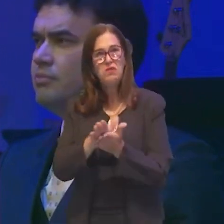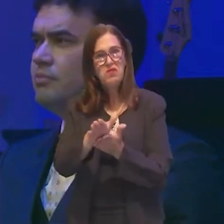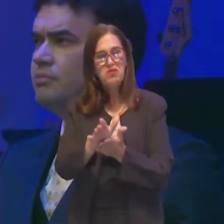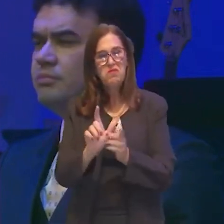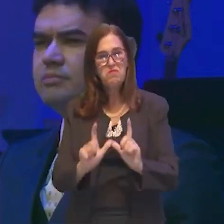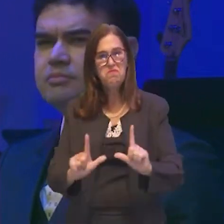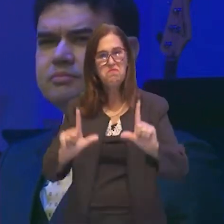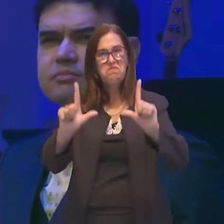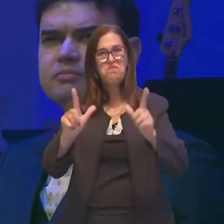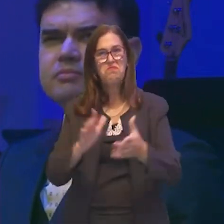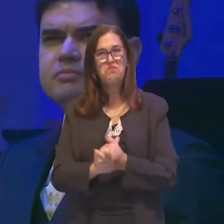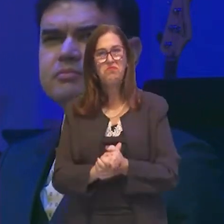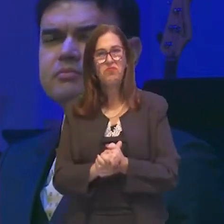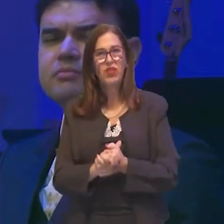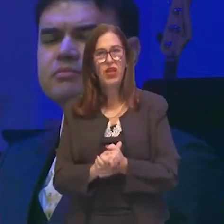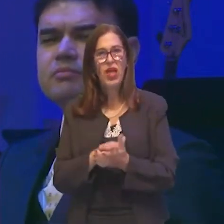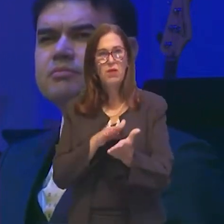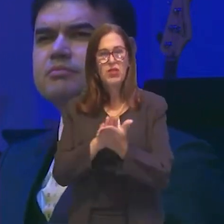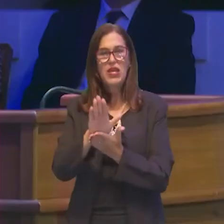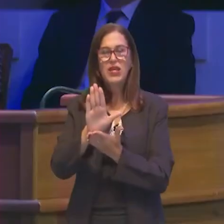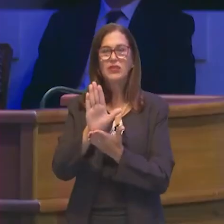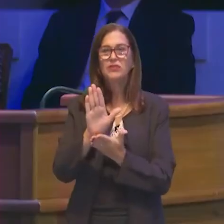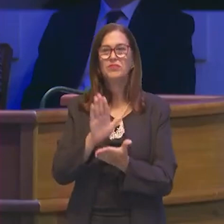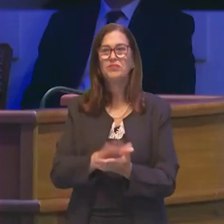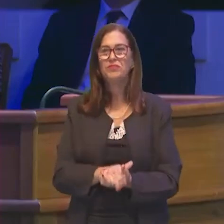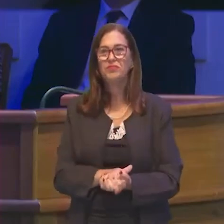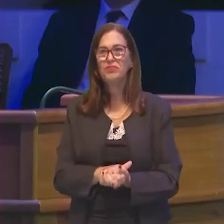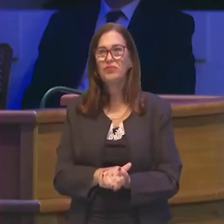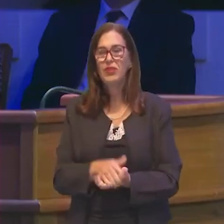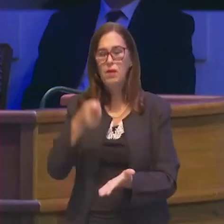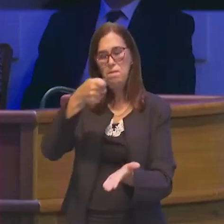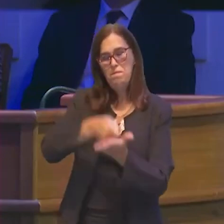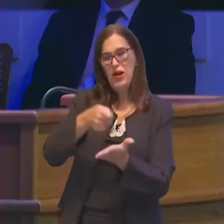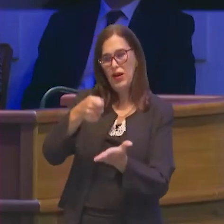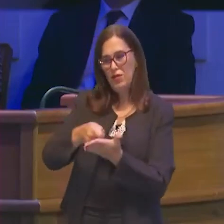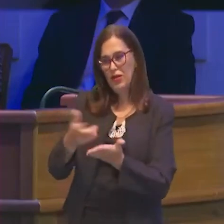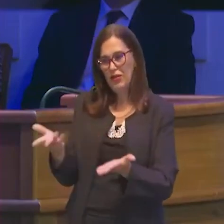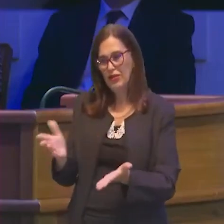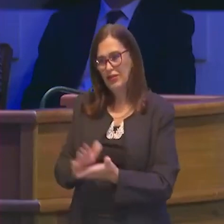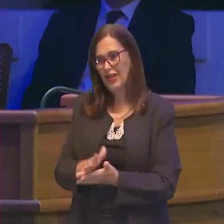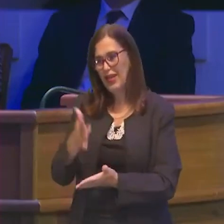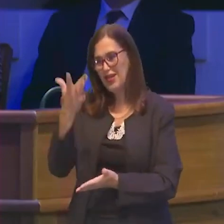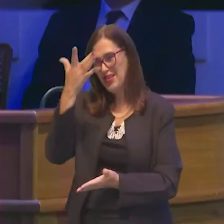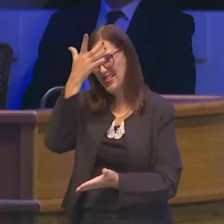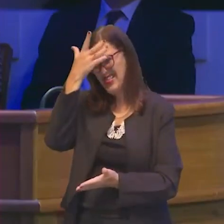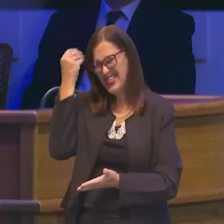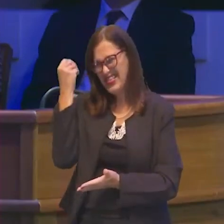certidão, emitir o pagamento lá, eu esqueci a sigla